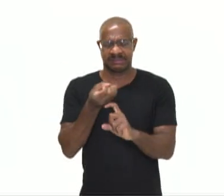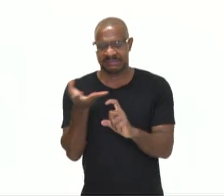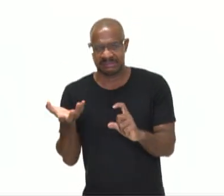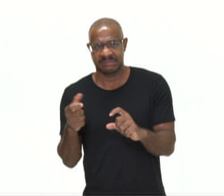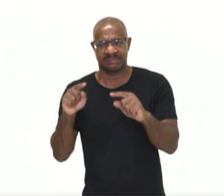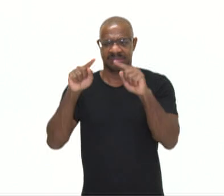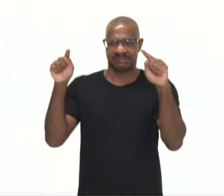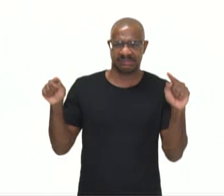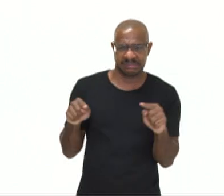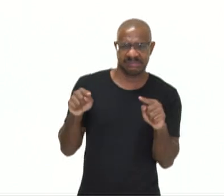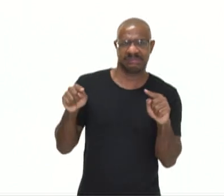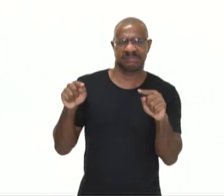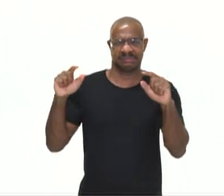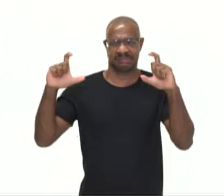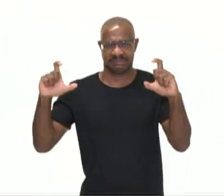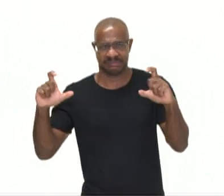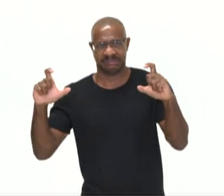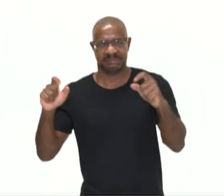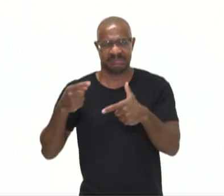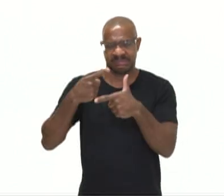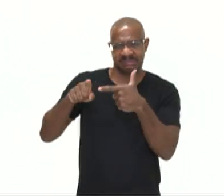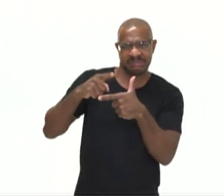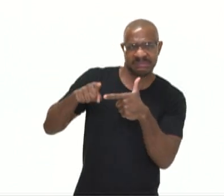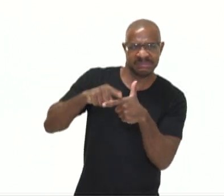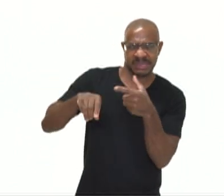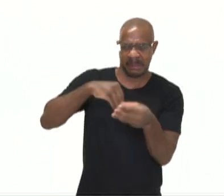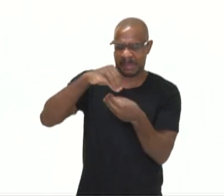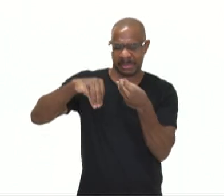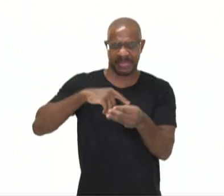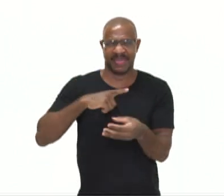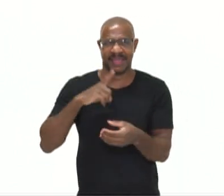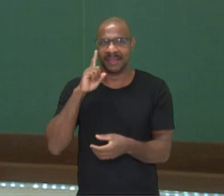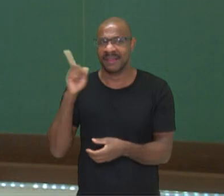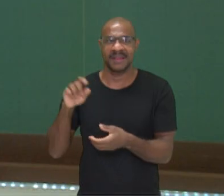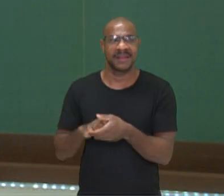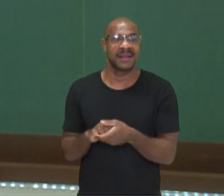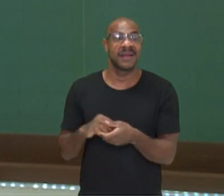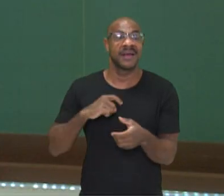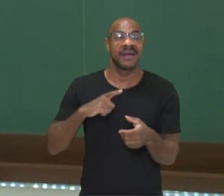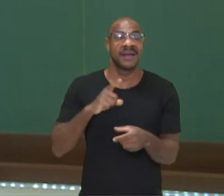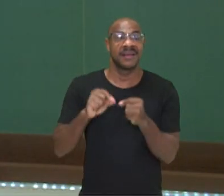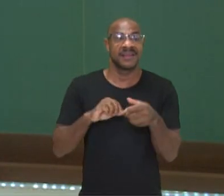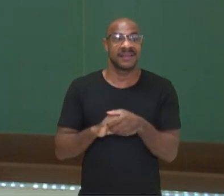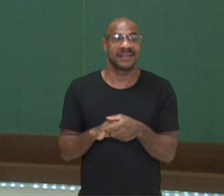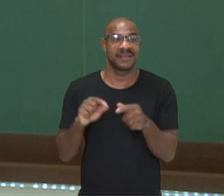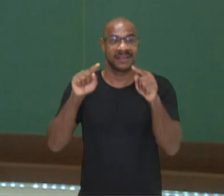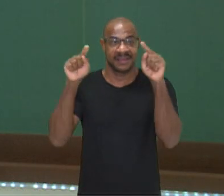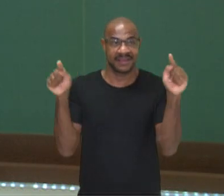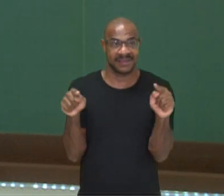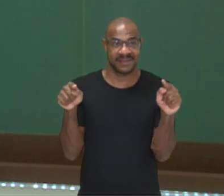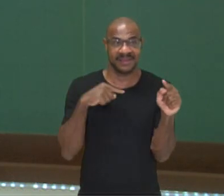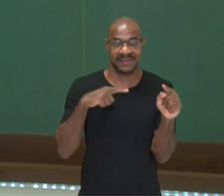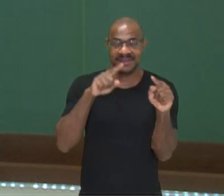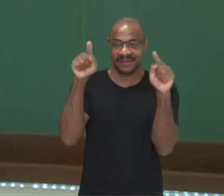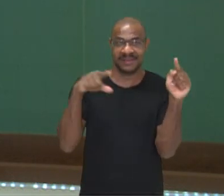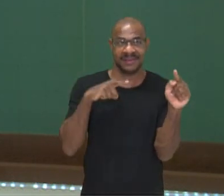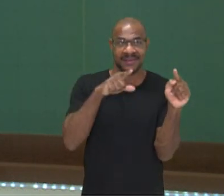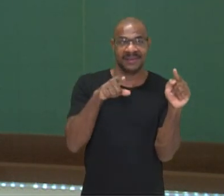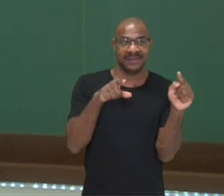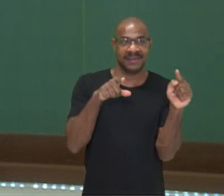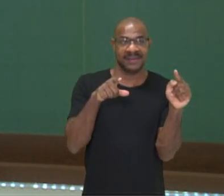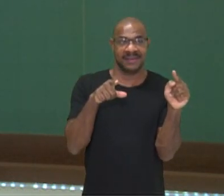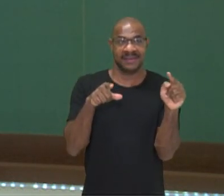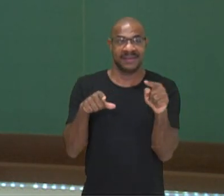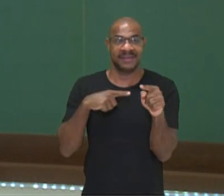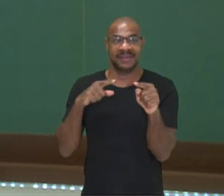parênteses, potenciação, divisão. Então, muito bem. Mas o que a gente tem aqui, ó? Esse parênteses aqui, aí a gente